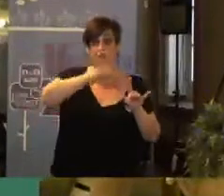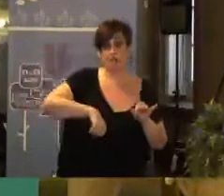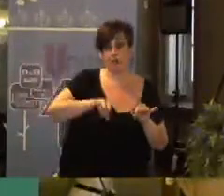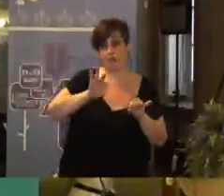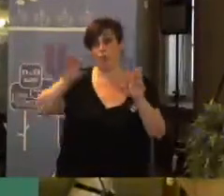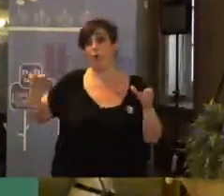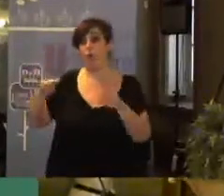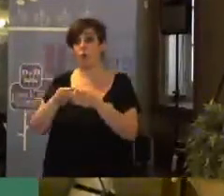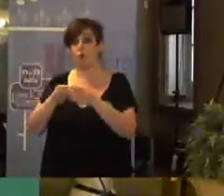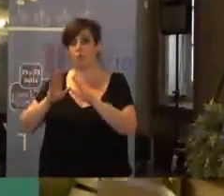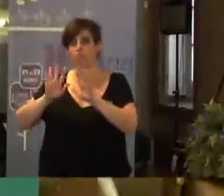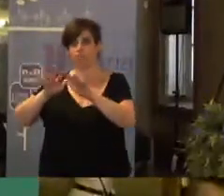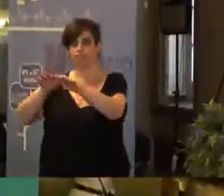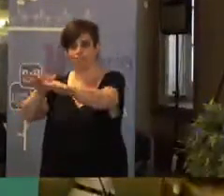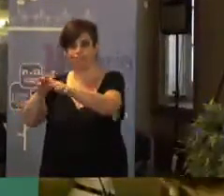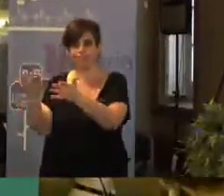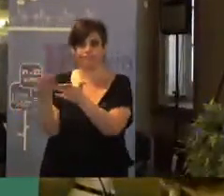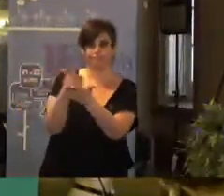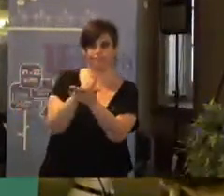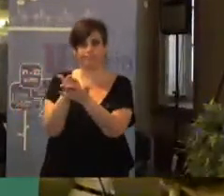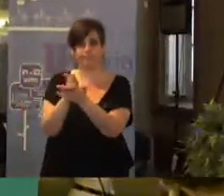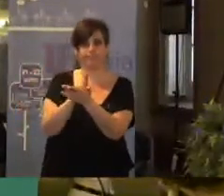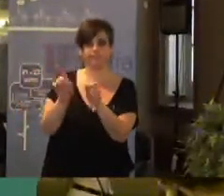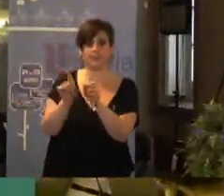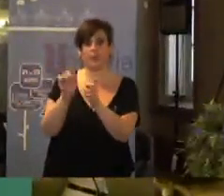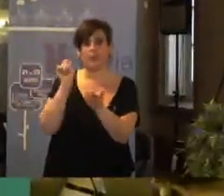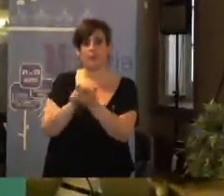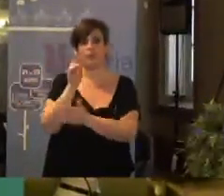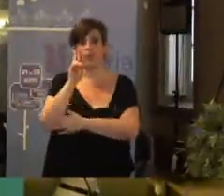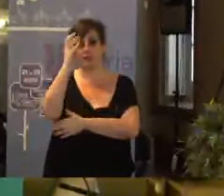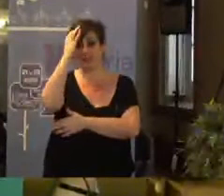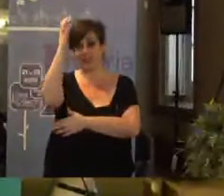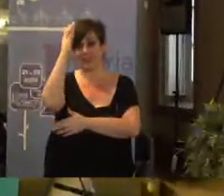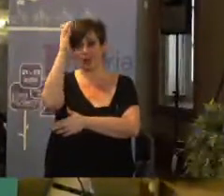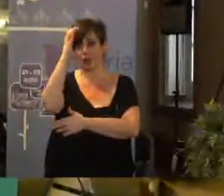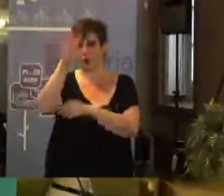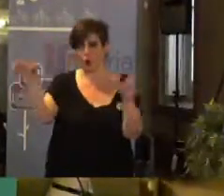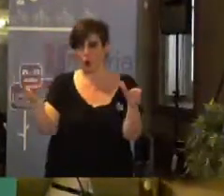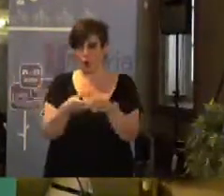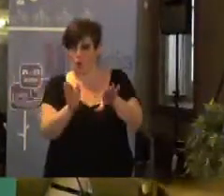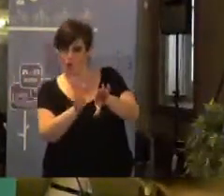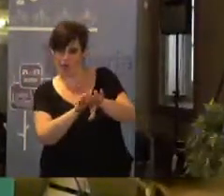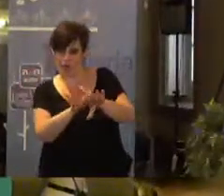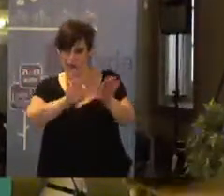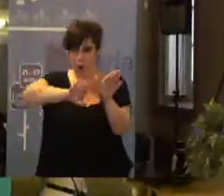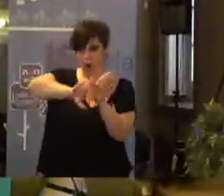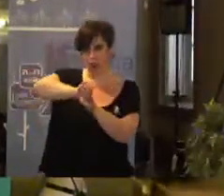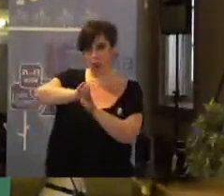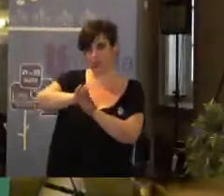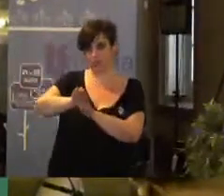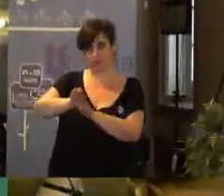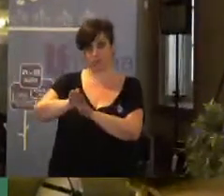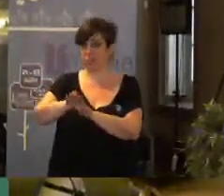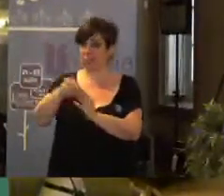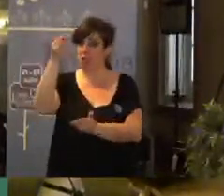são, não são obrigatoriamente, do ponto de vista ideológico, partidos mais à esquerda do que os partidos comunistas